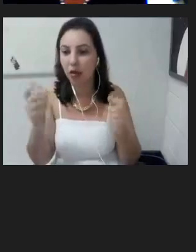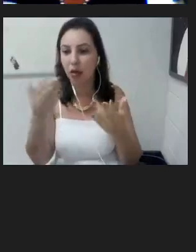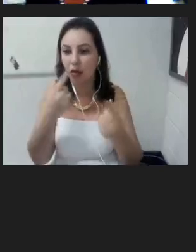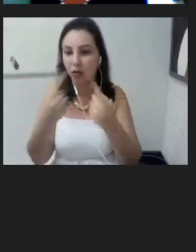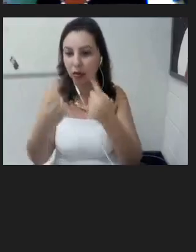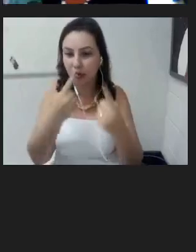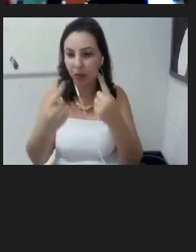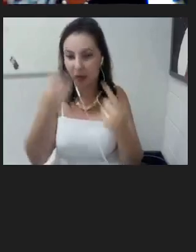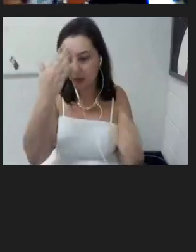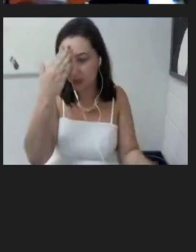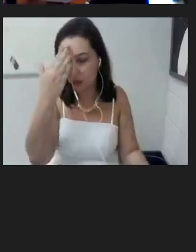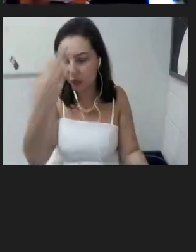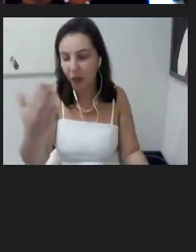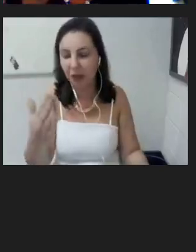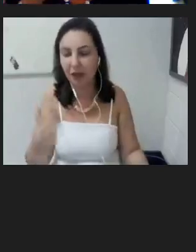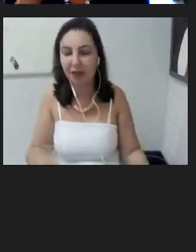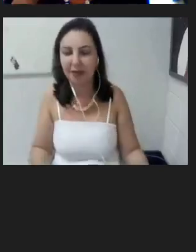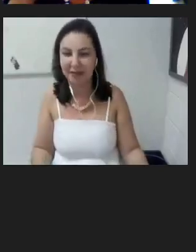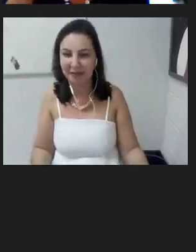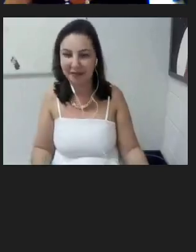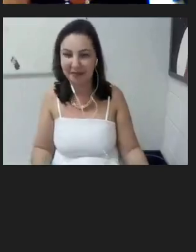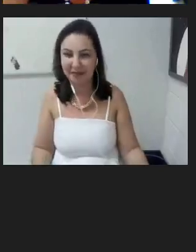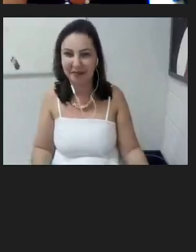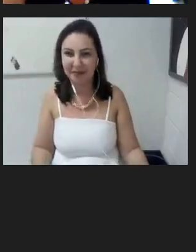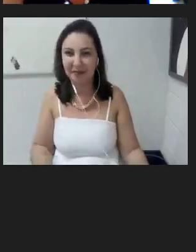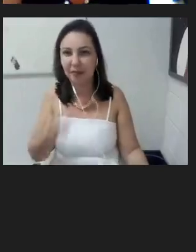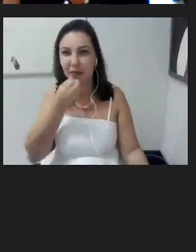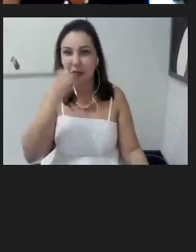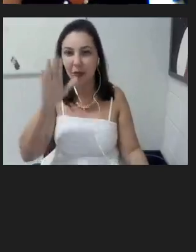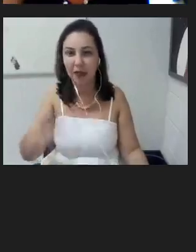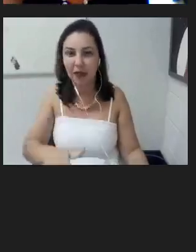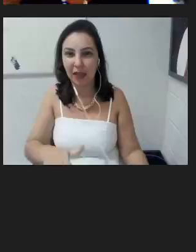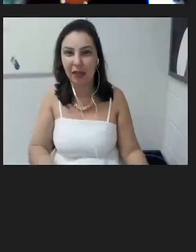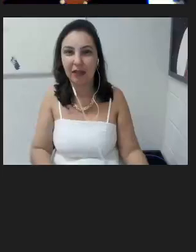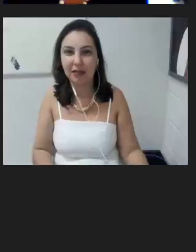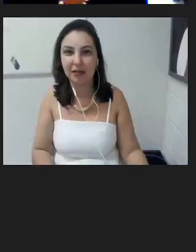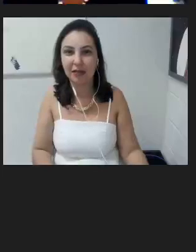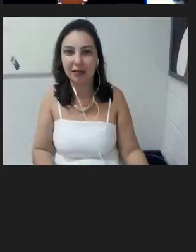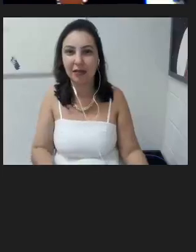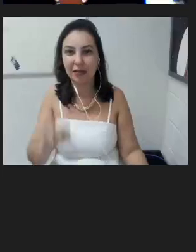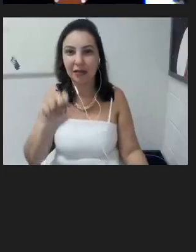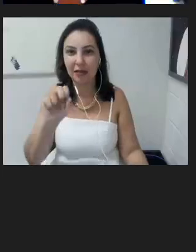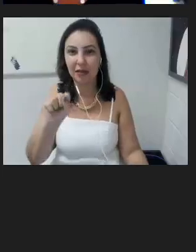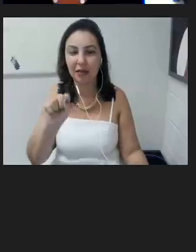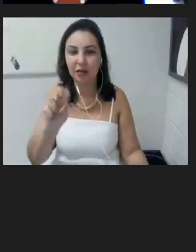Muito obrigada. Boa tarde. Olha, eu vou falar aqui.